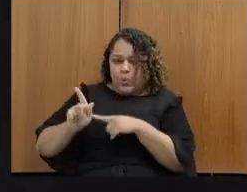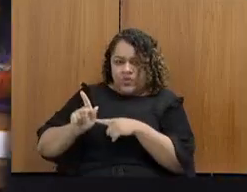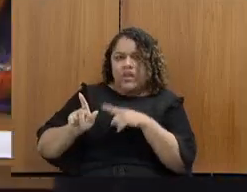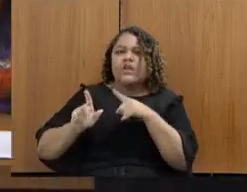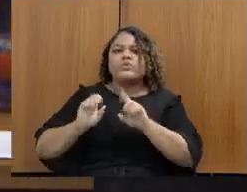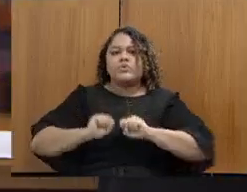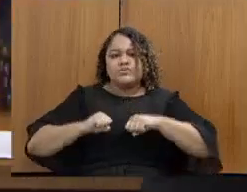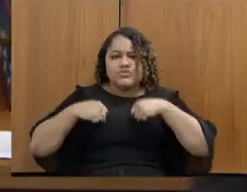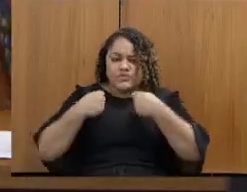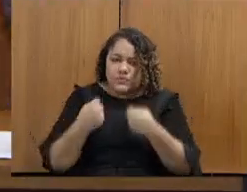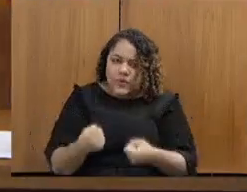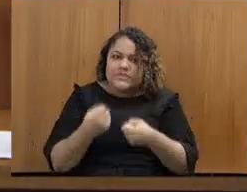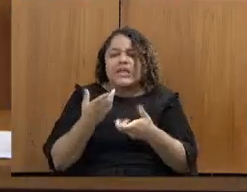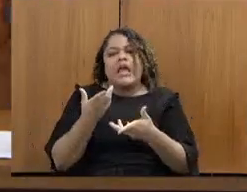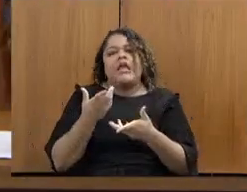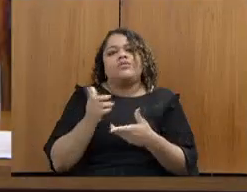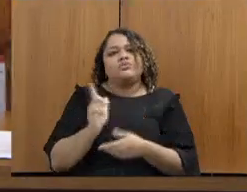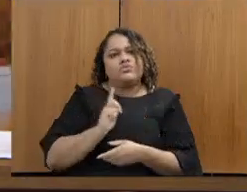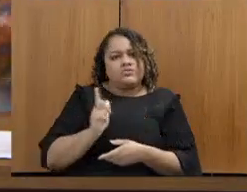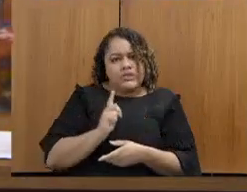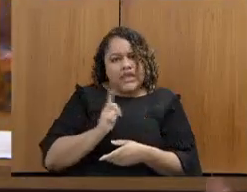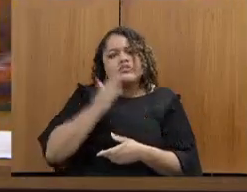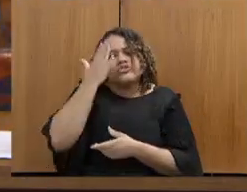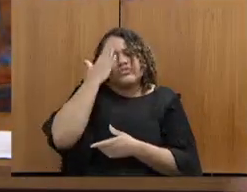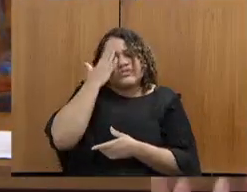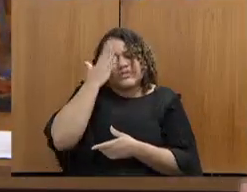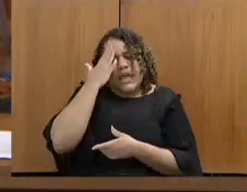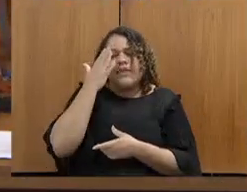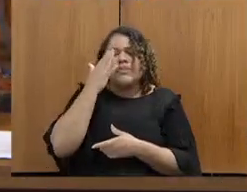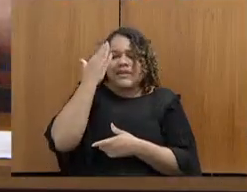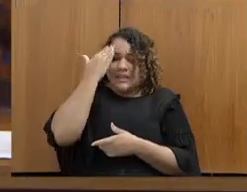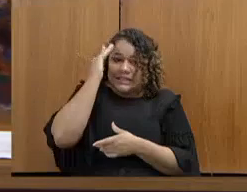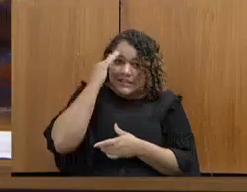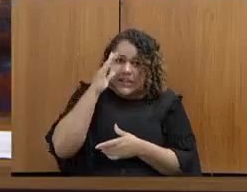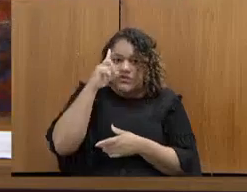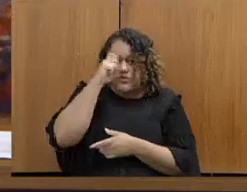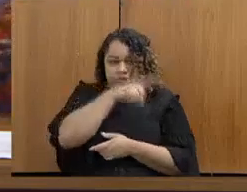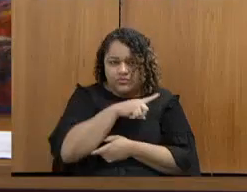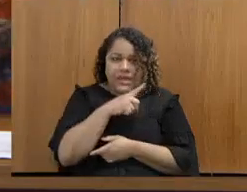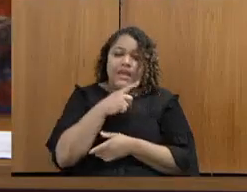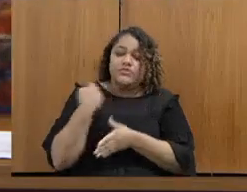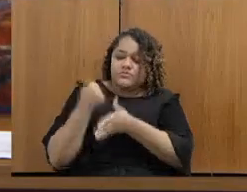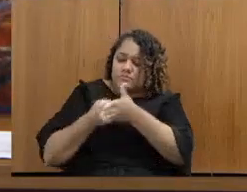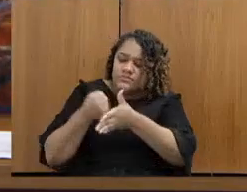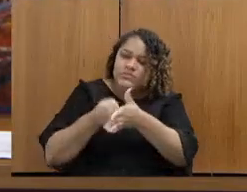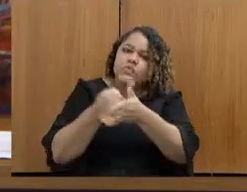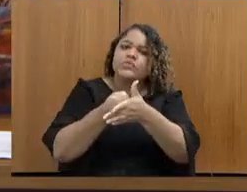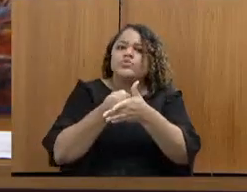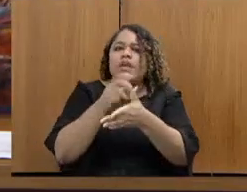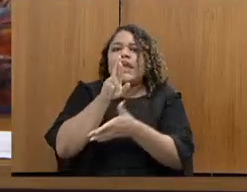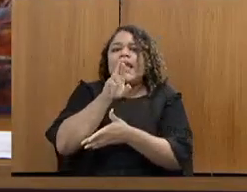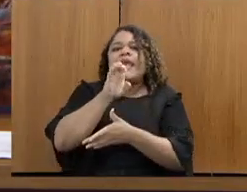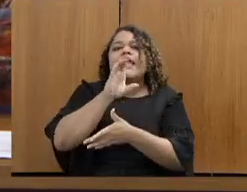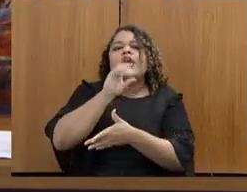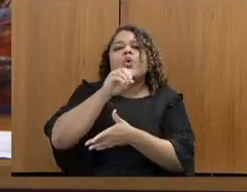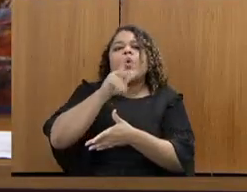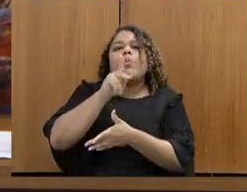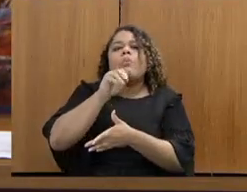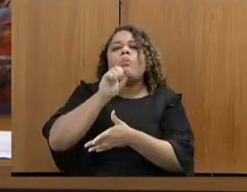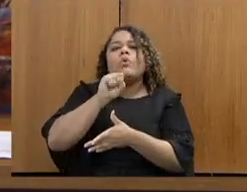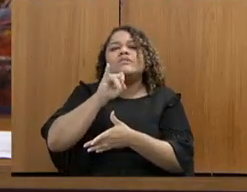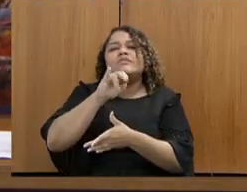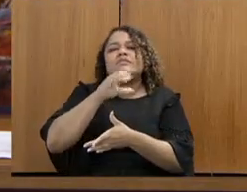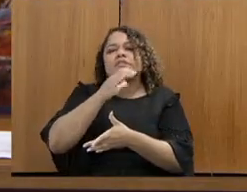feito que que é possível a gente sabe entende as dificuldades a gente luta pela recomposição que é direito nosso que